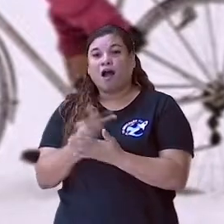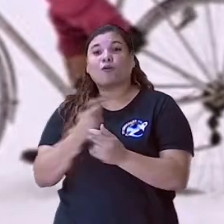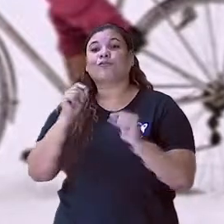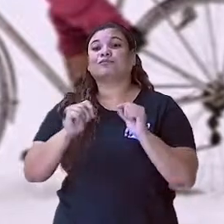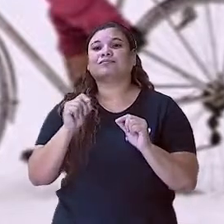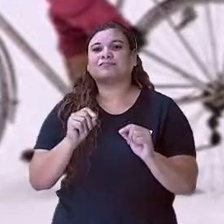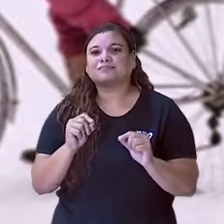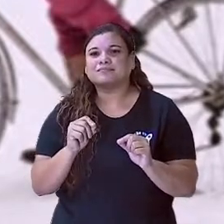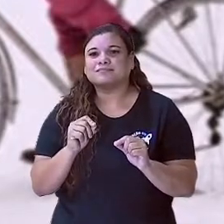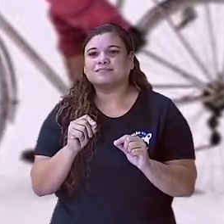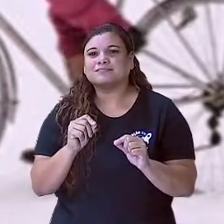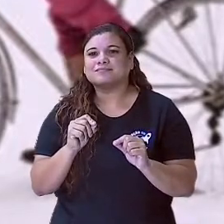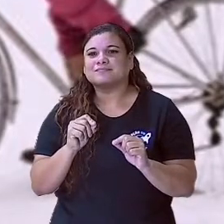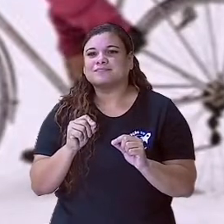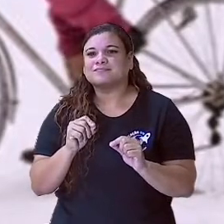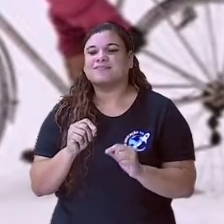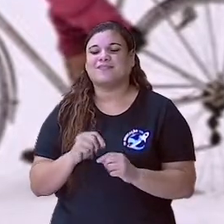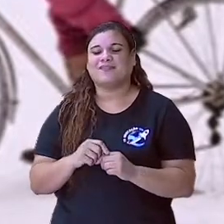refazer, vão